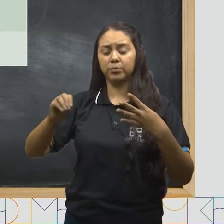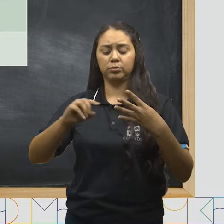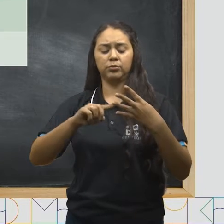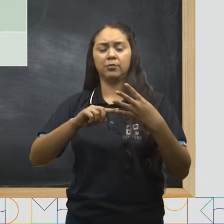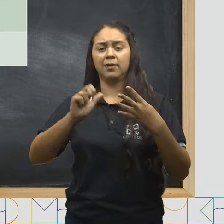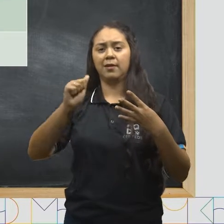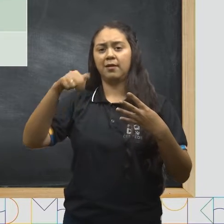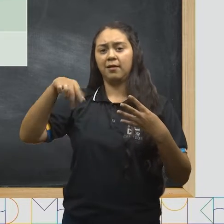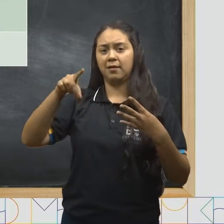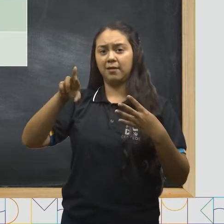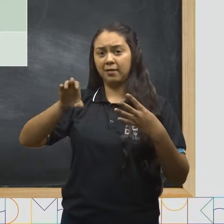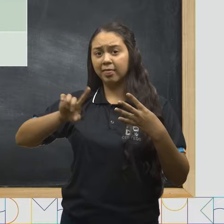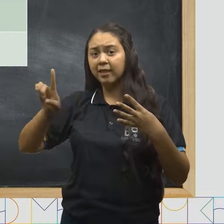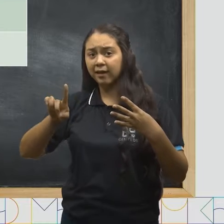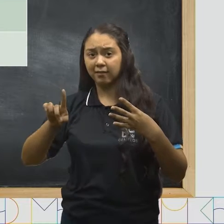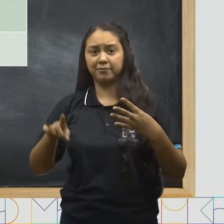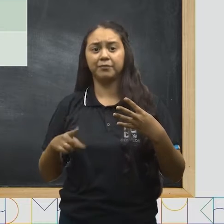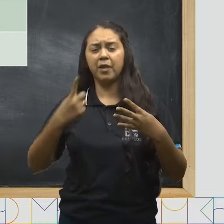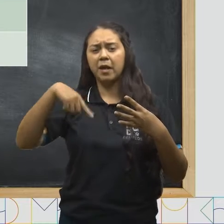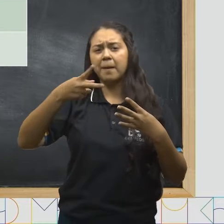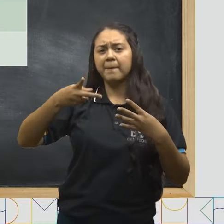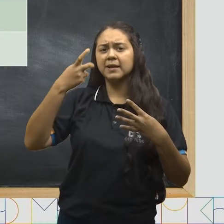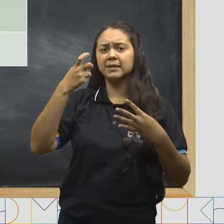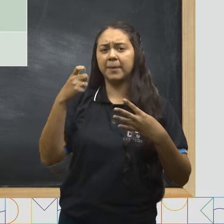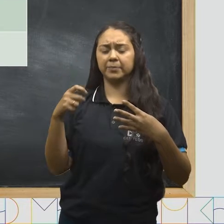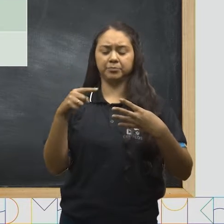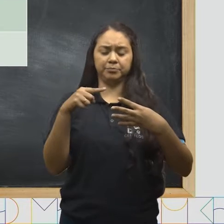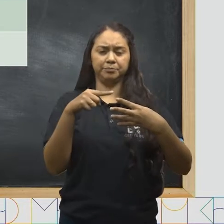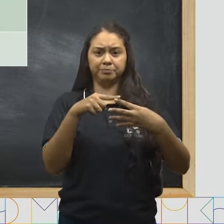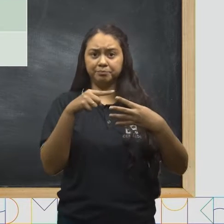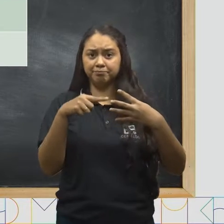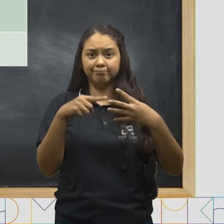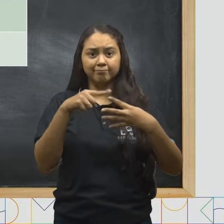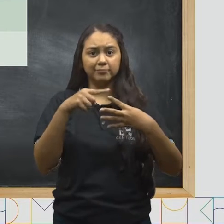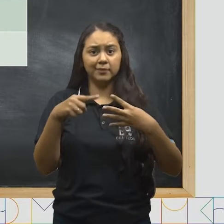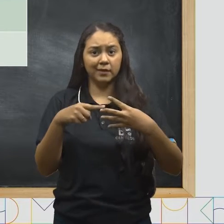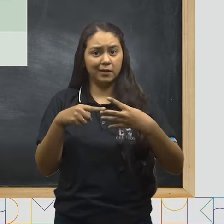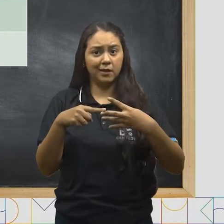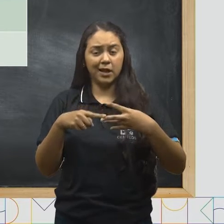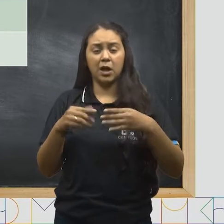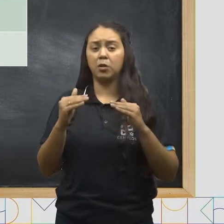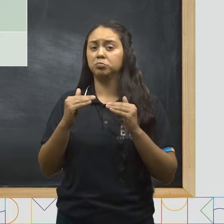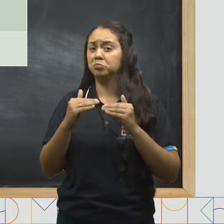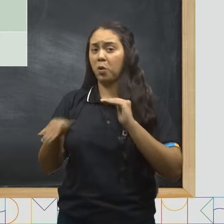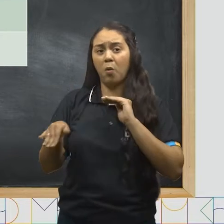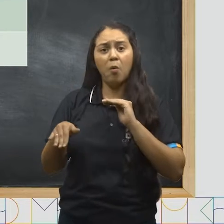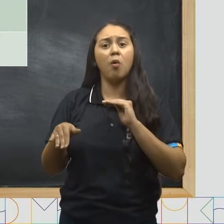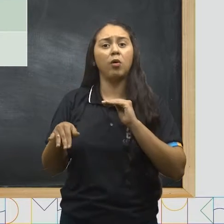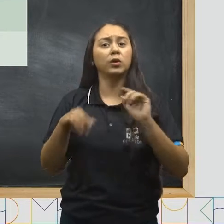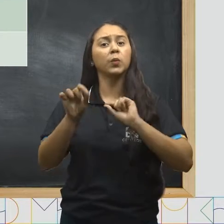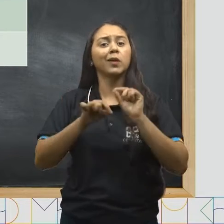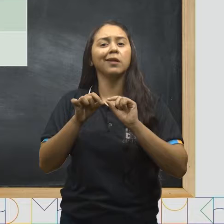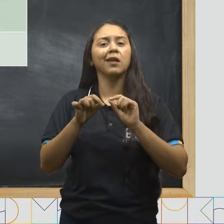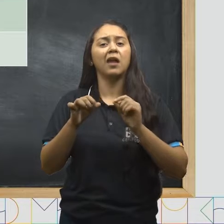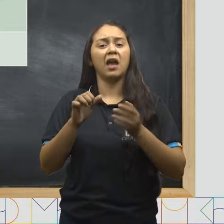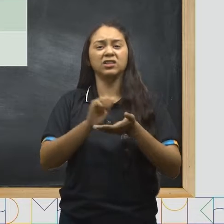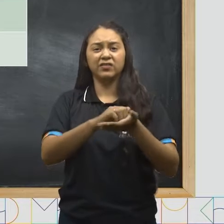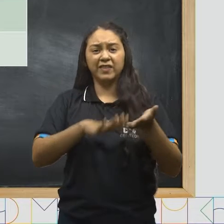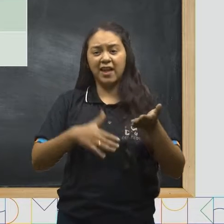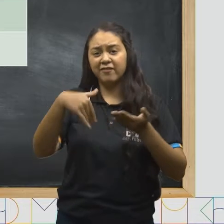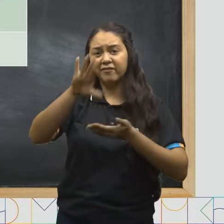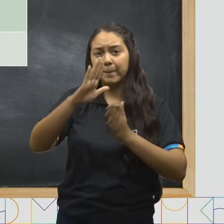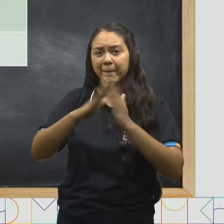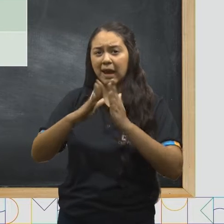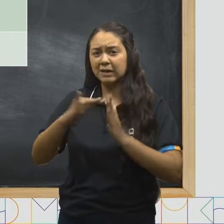André. Veja, observe. Maria e José não concordam que o dever de casa